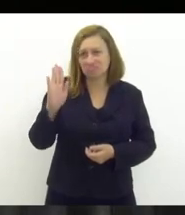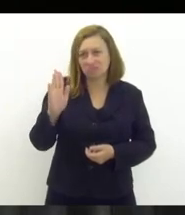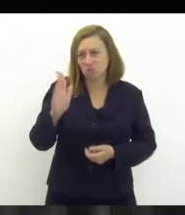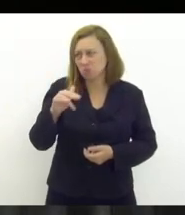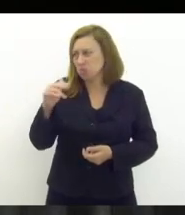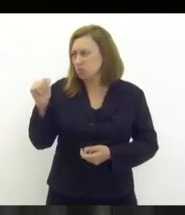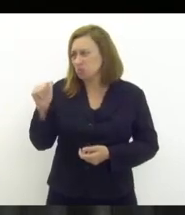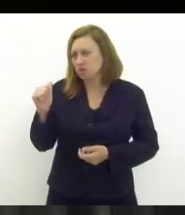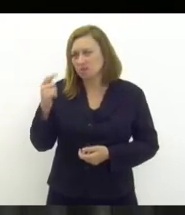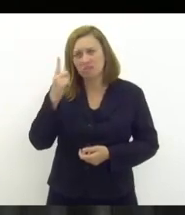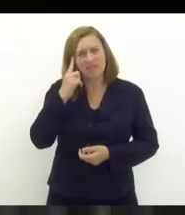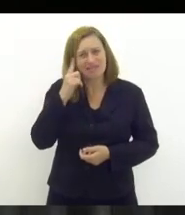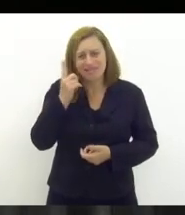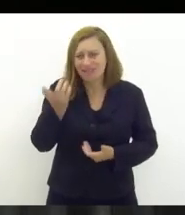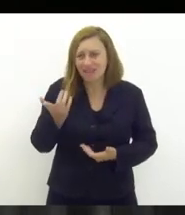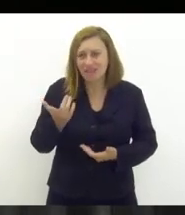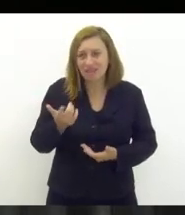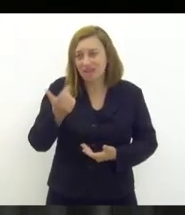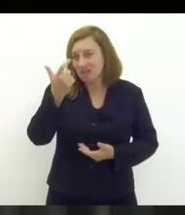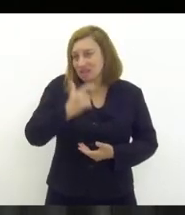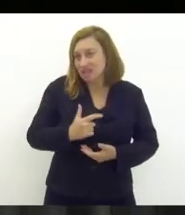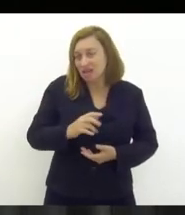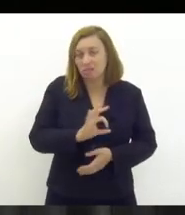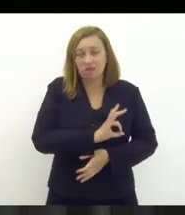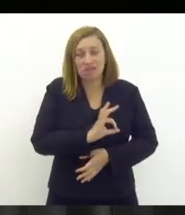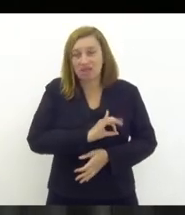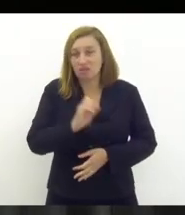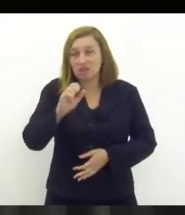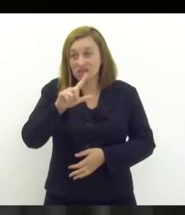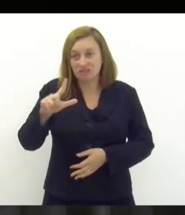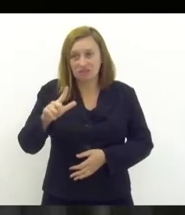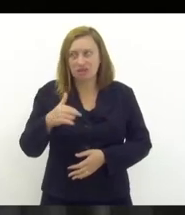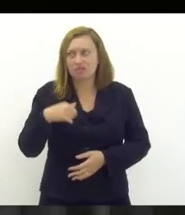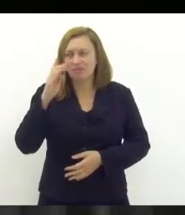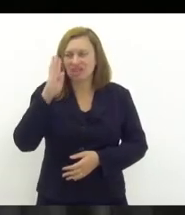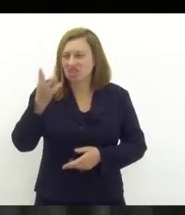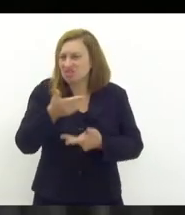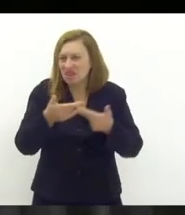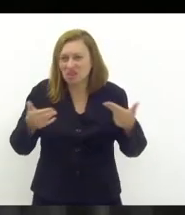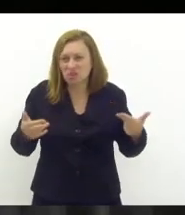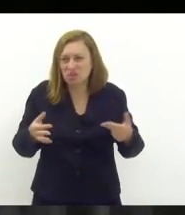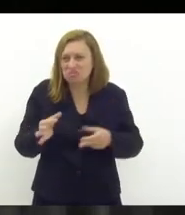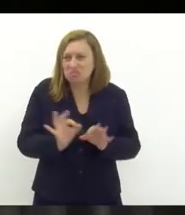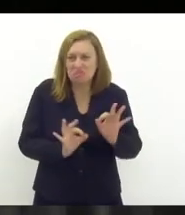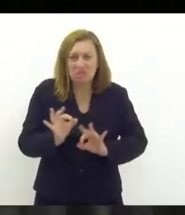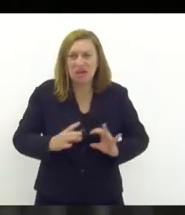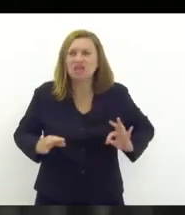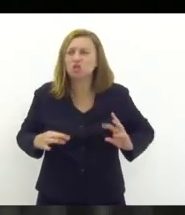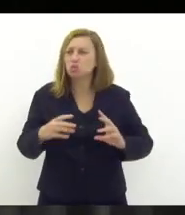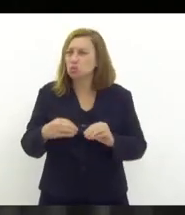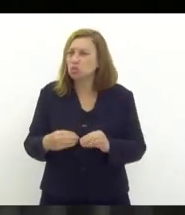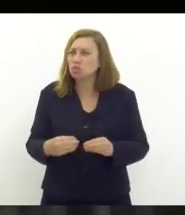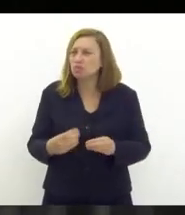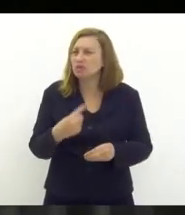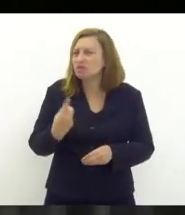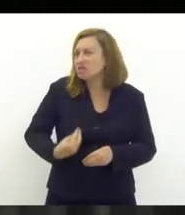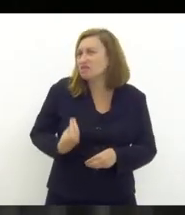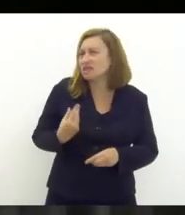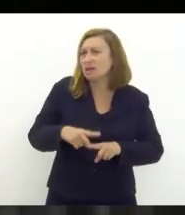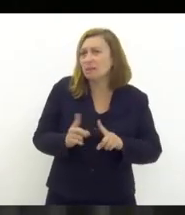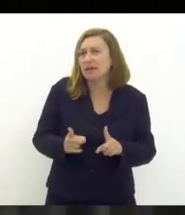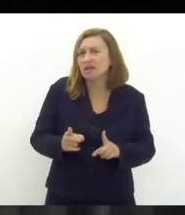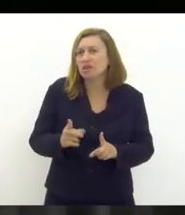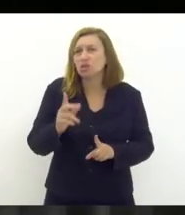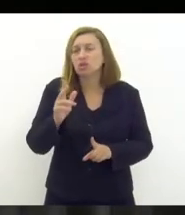meus planejamentos ser policial civil a gente imagina um monte de coisa planeja uma série de coisas paraa nossa vida mas não ser